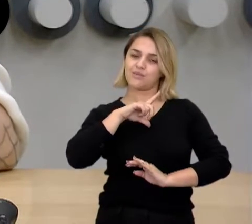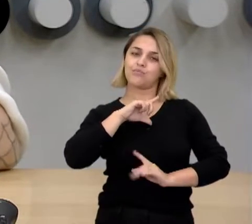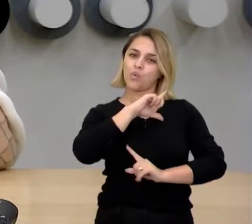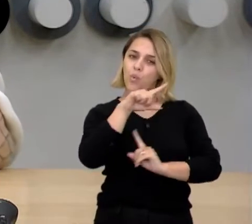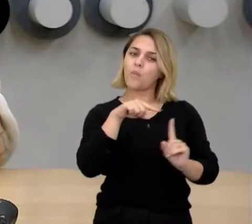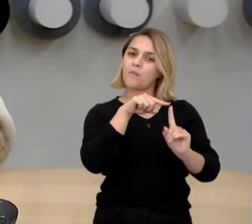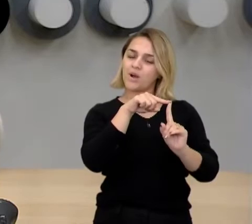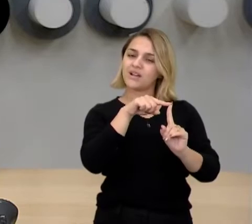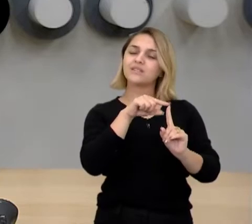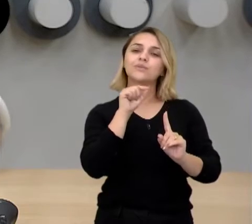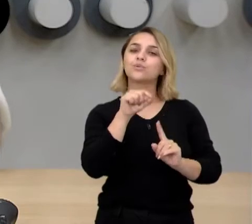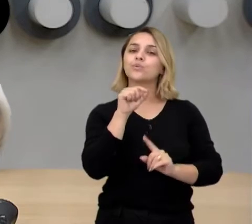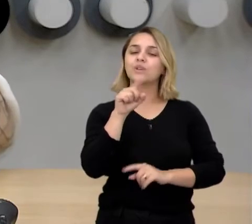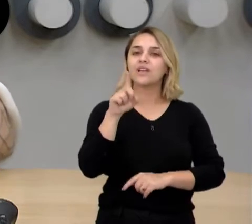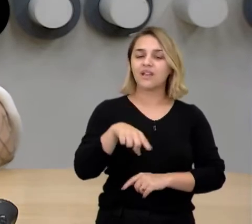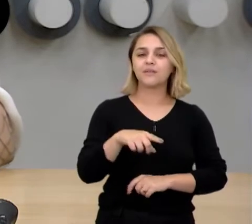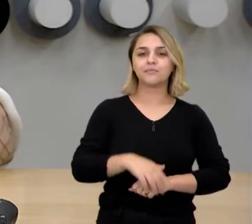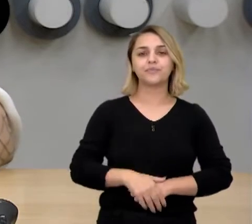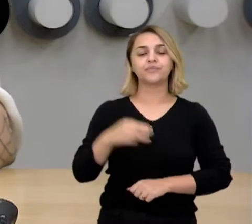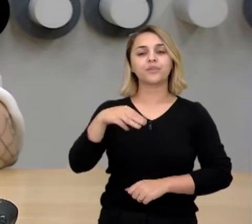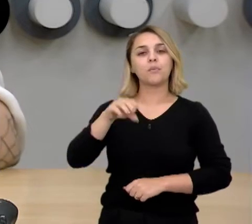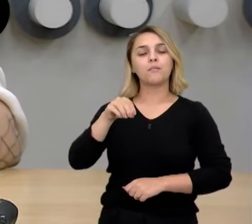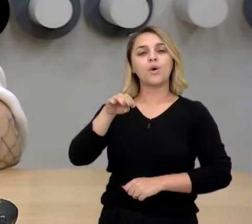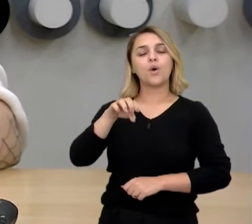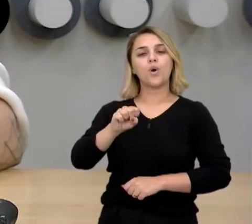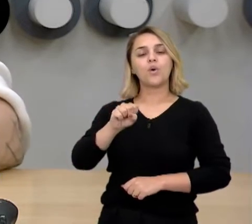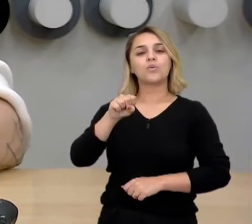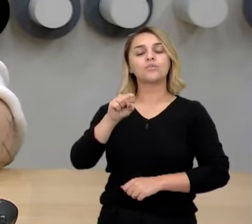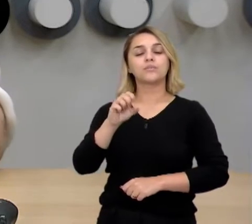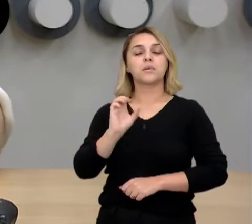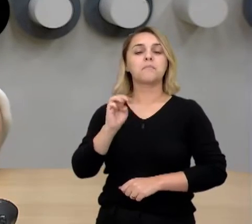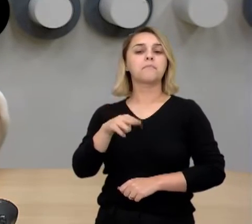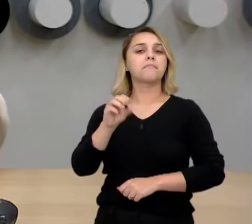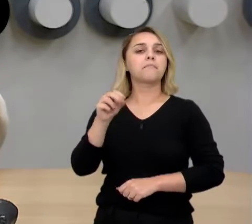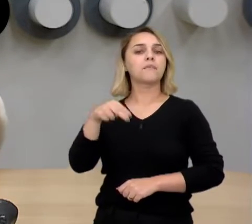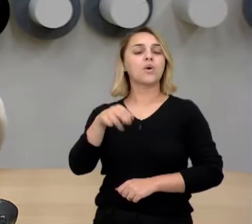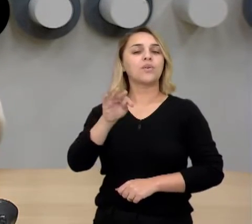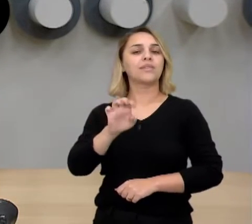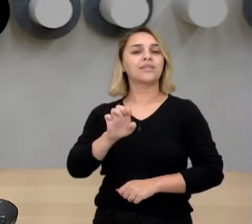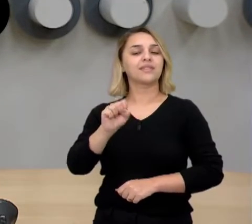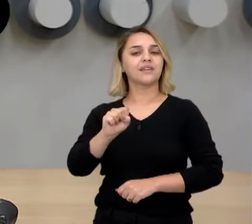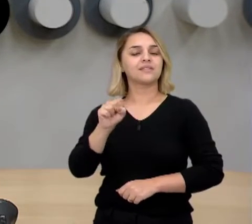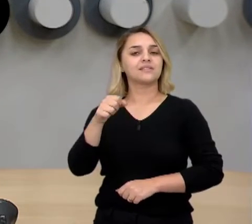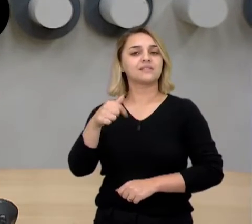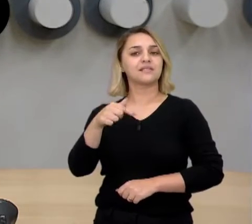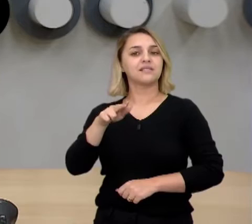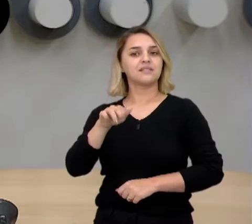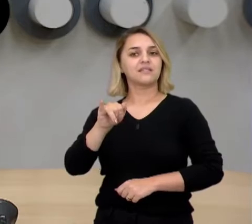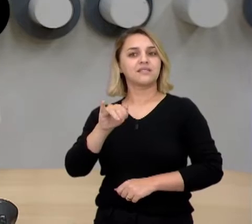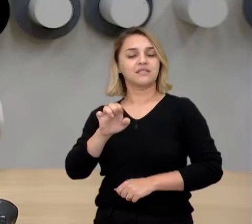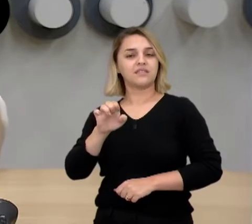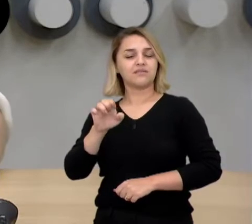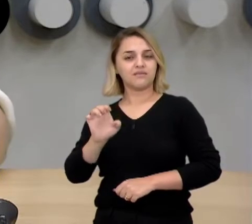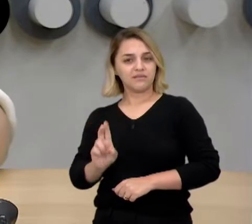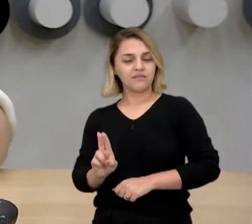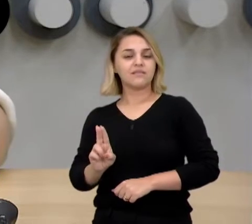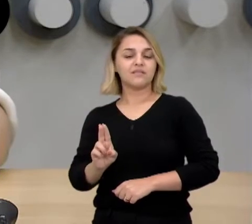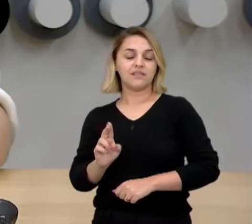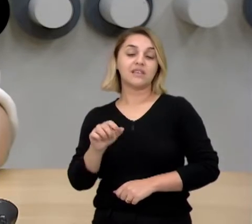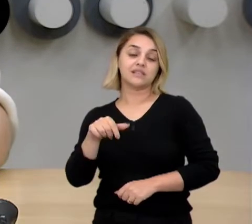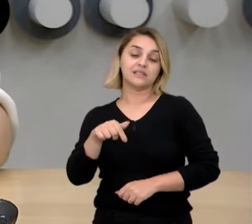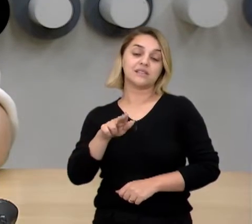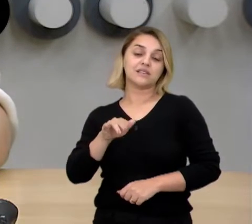certo? O Montesquieu está defendendo isso na sua obra, e ele está dizendo o seguinte: olha, o espírito que anima